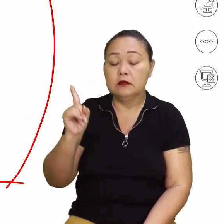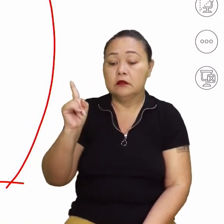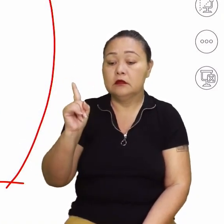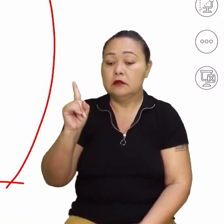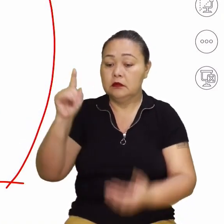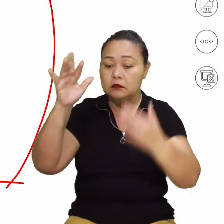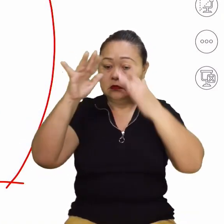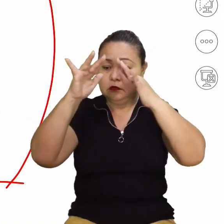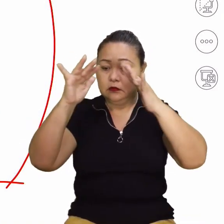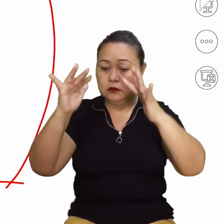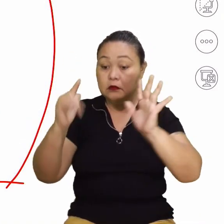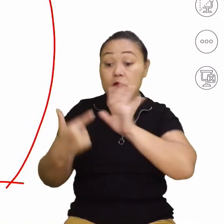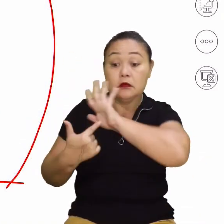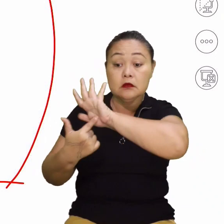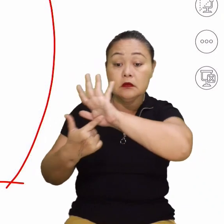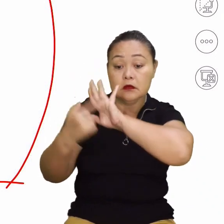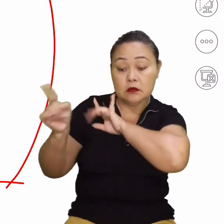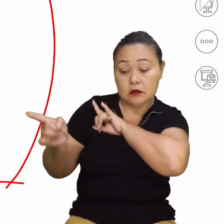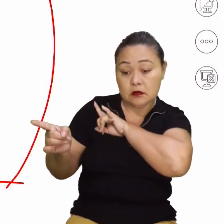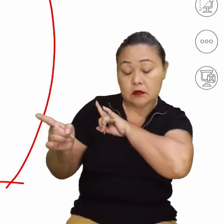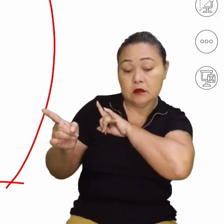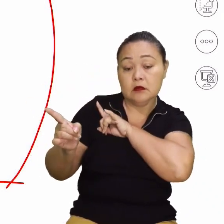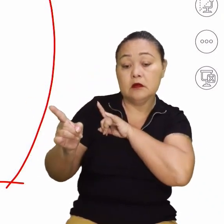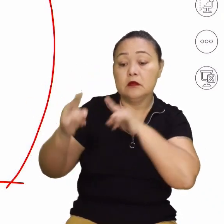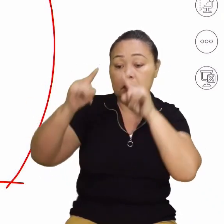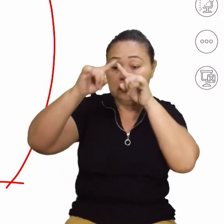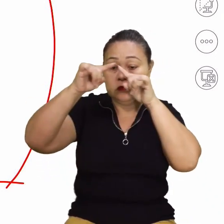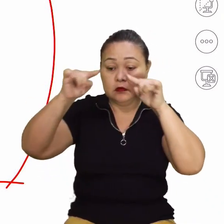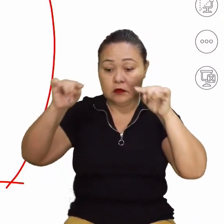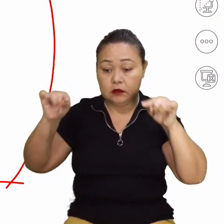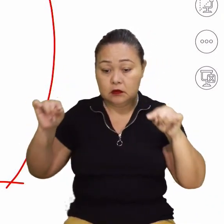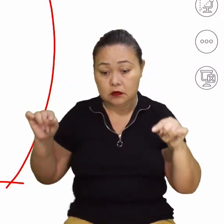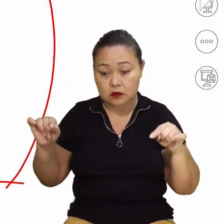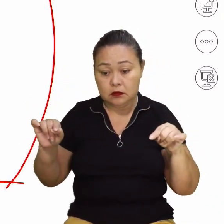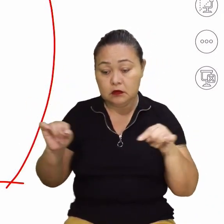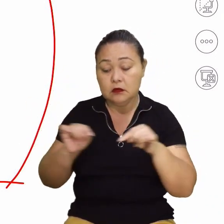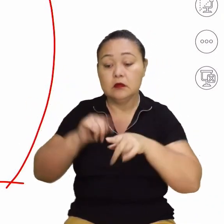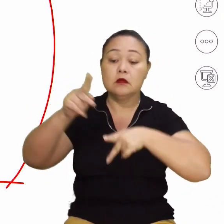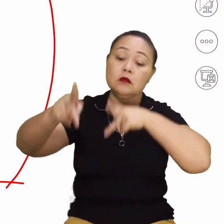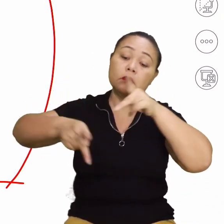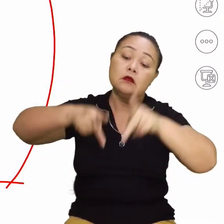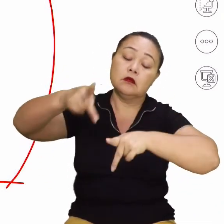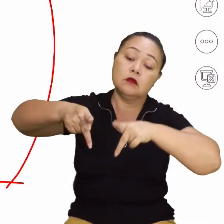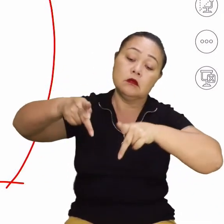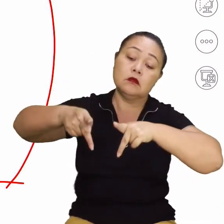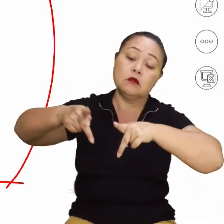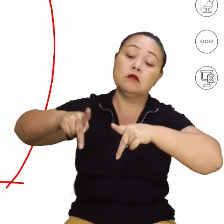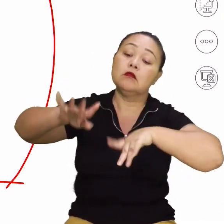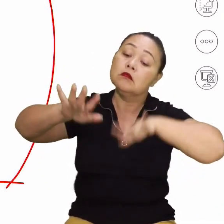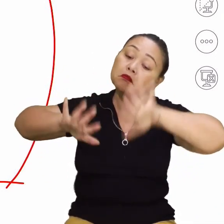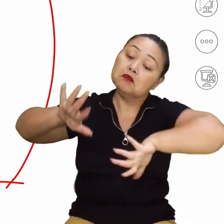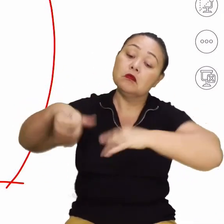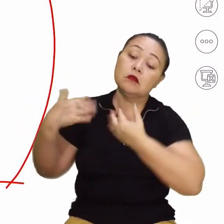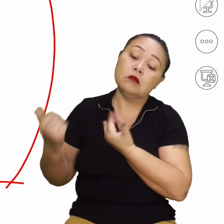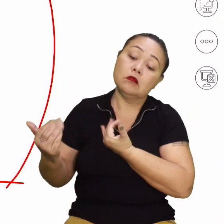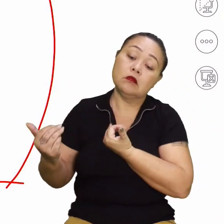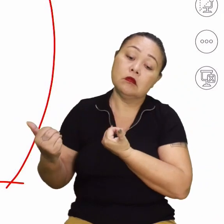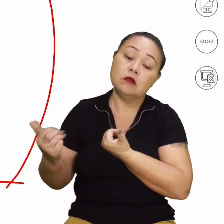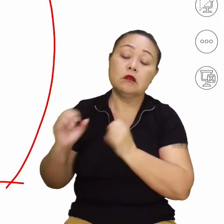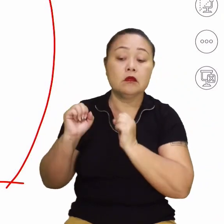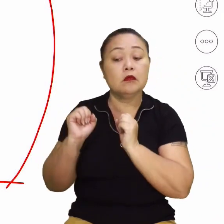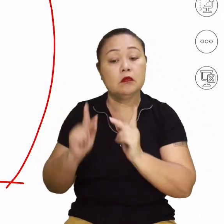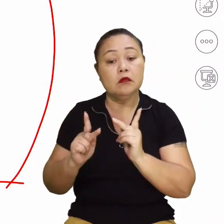pirâmide ele evidencia uma pirâmide de uma população relativamente jovem o